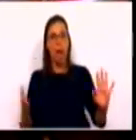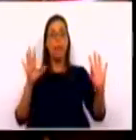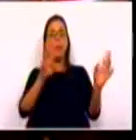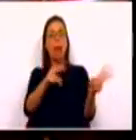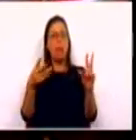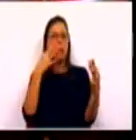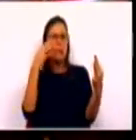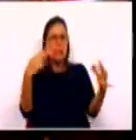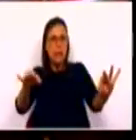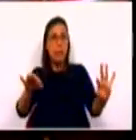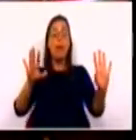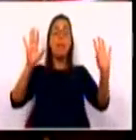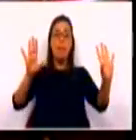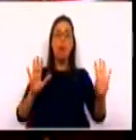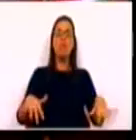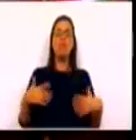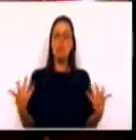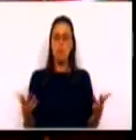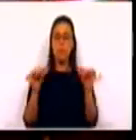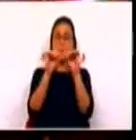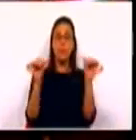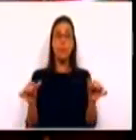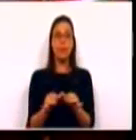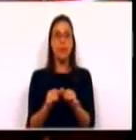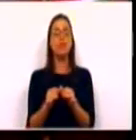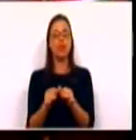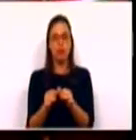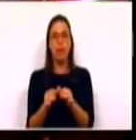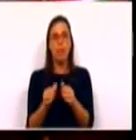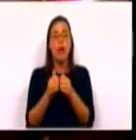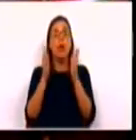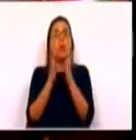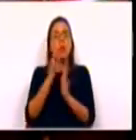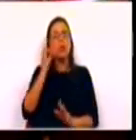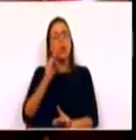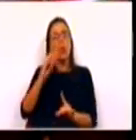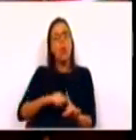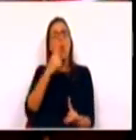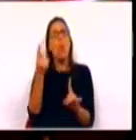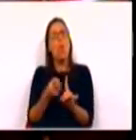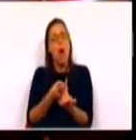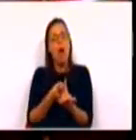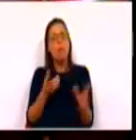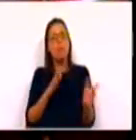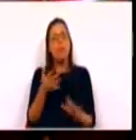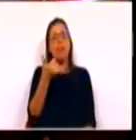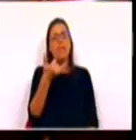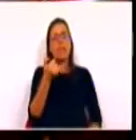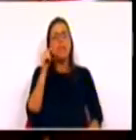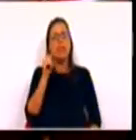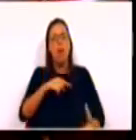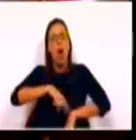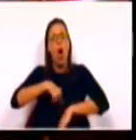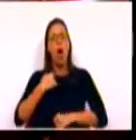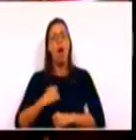alteração simples, mas que permitirá ao sistema alocar todos os anos mais cerca de 25 mil